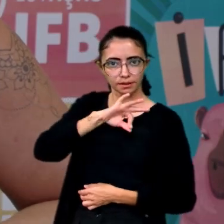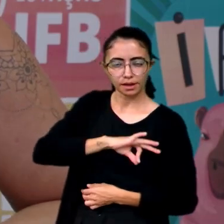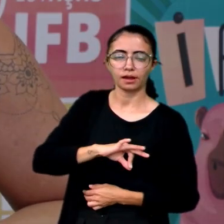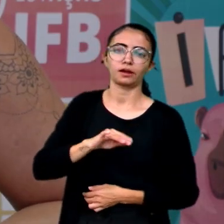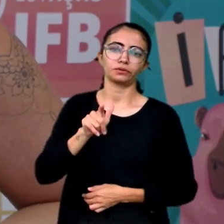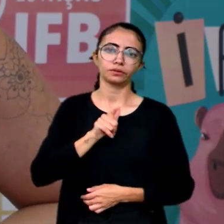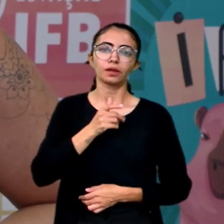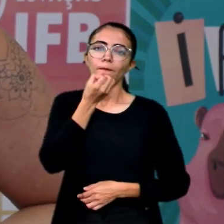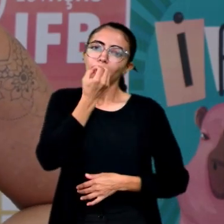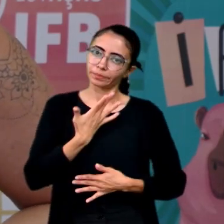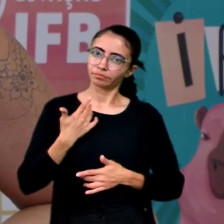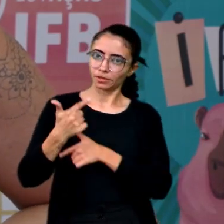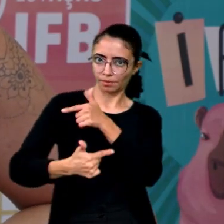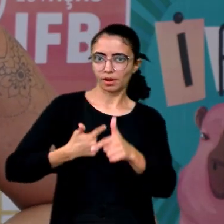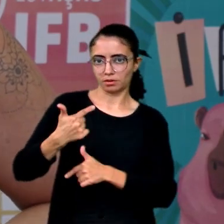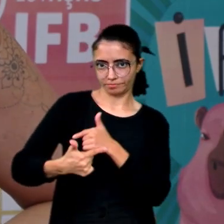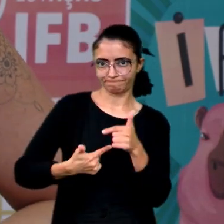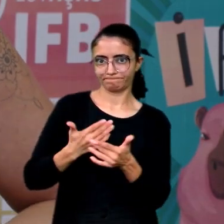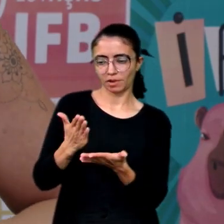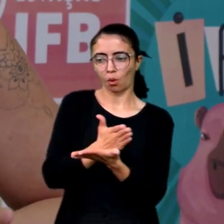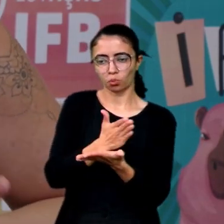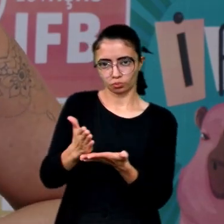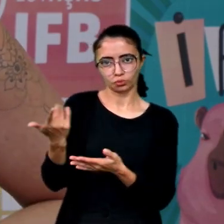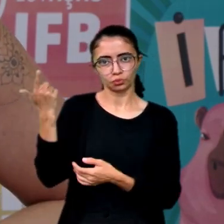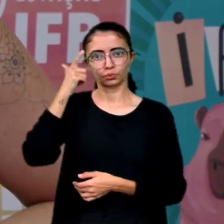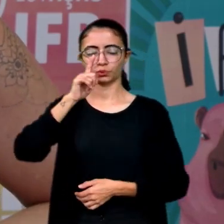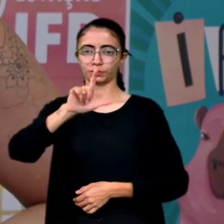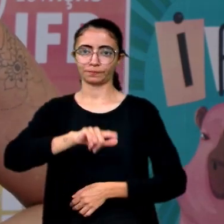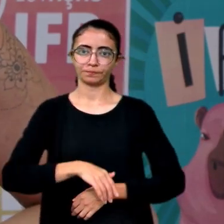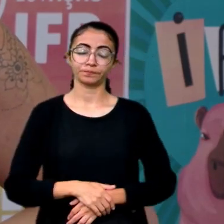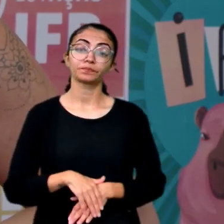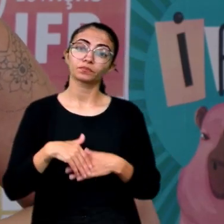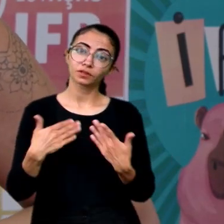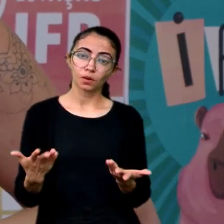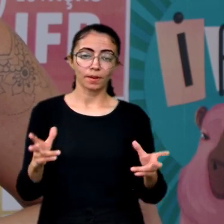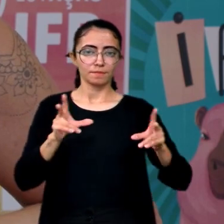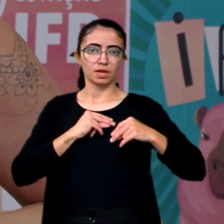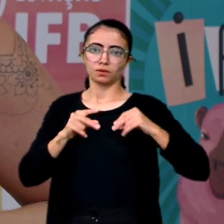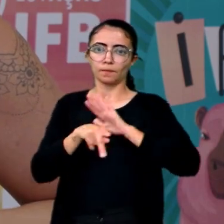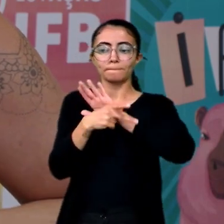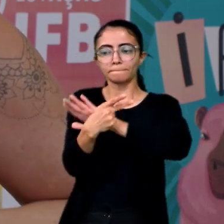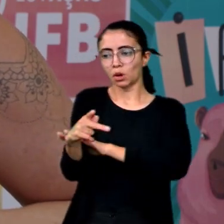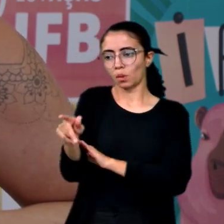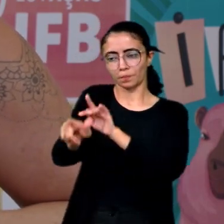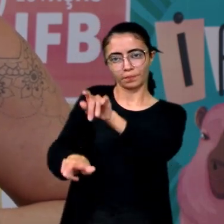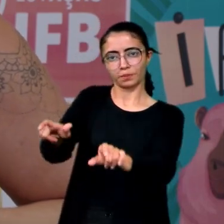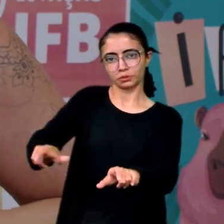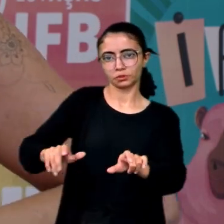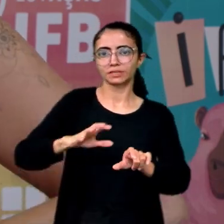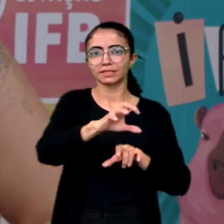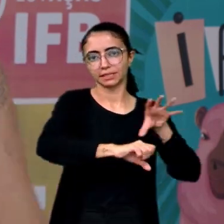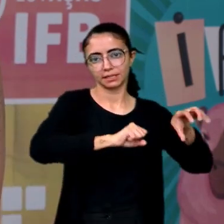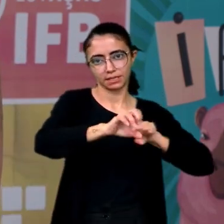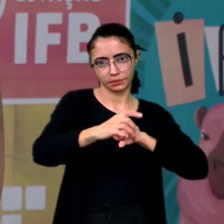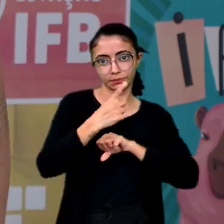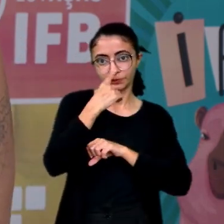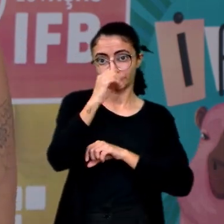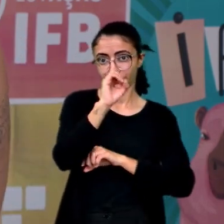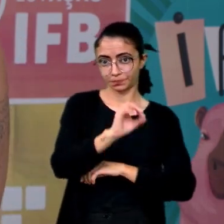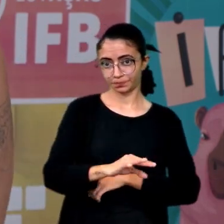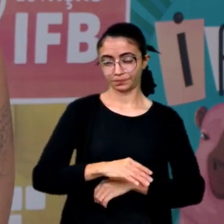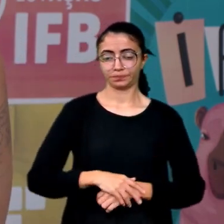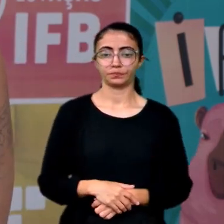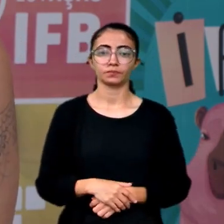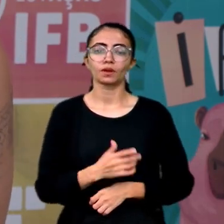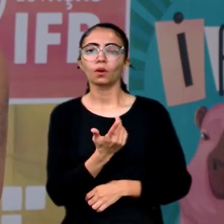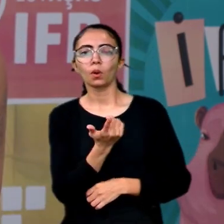todas. Então, isso é mérito do catador e é interessante. Outro passo foi que agora, já